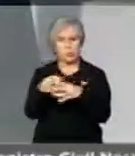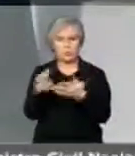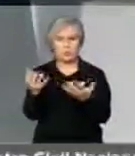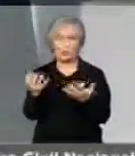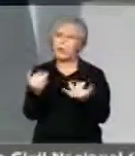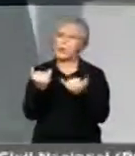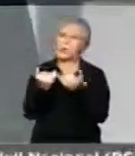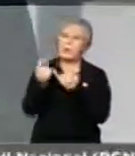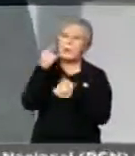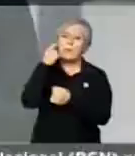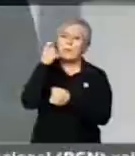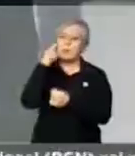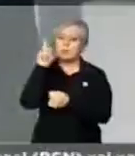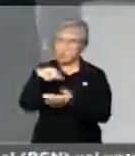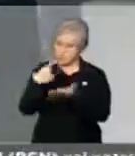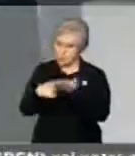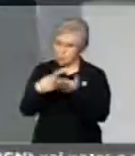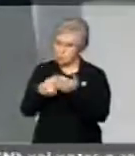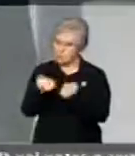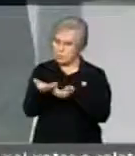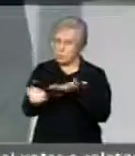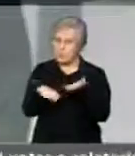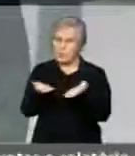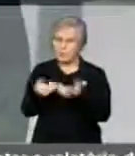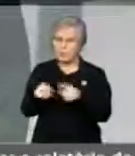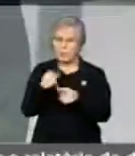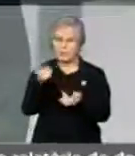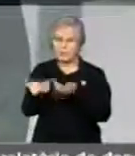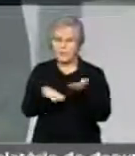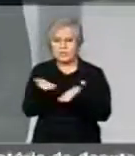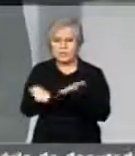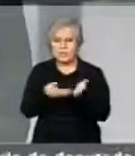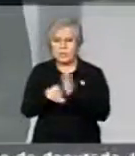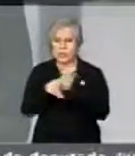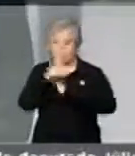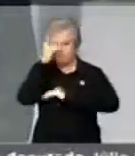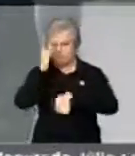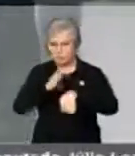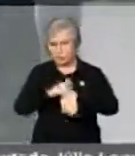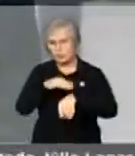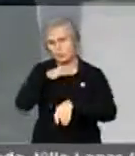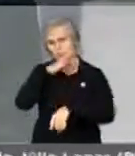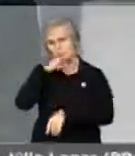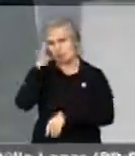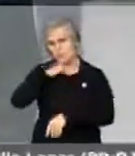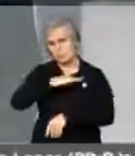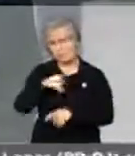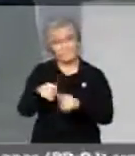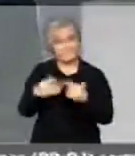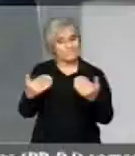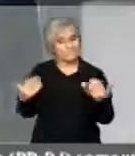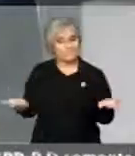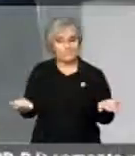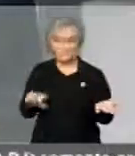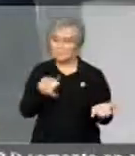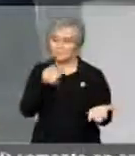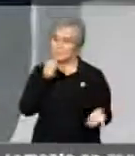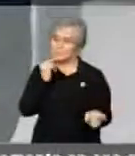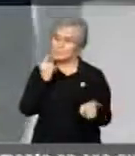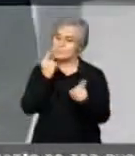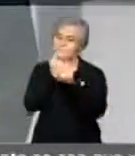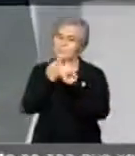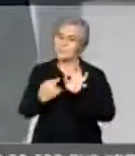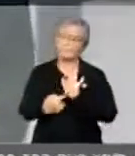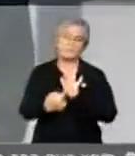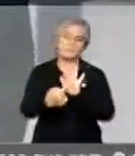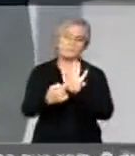que estava sendo comprometido o tratamento aos hemofílicos desse país e felizmente como eu já disse a verdade veio